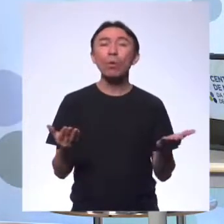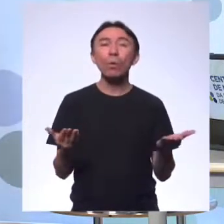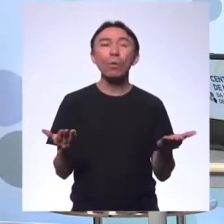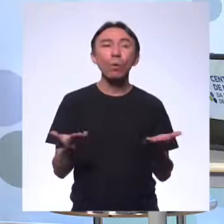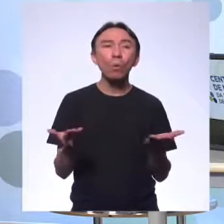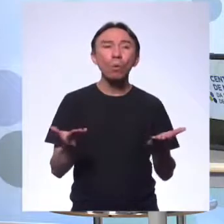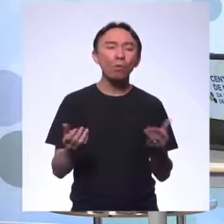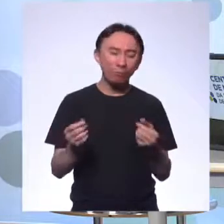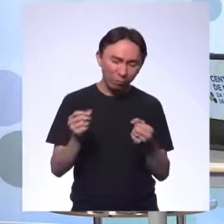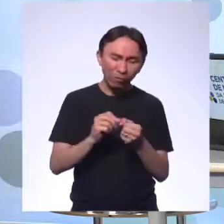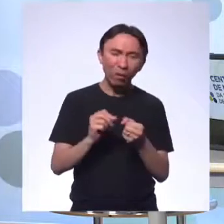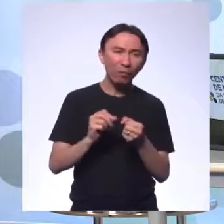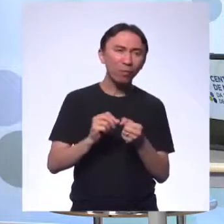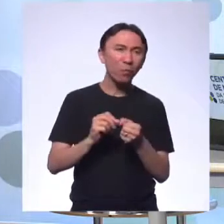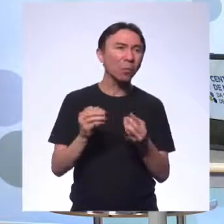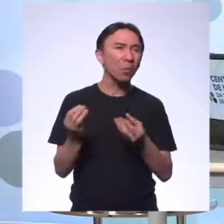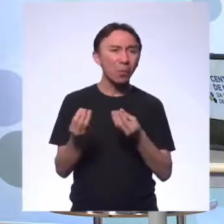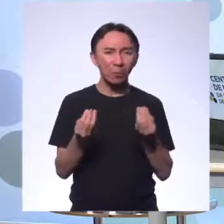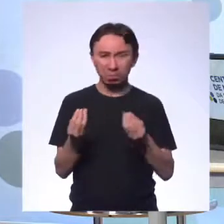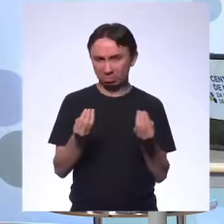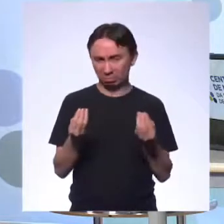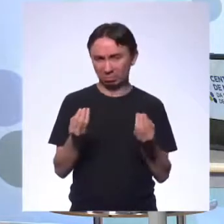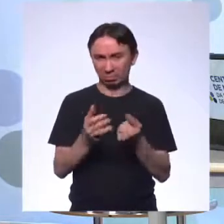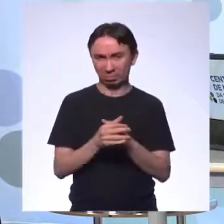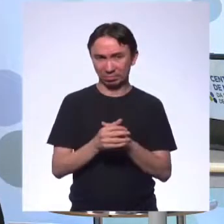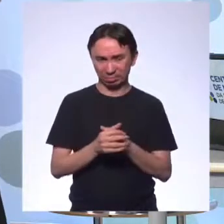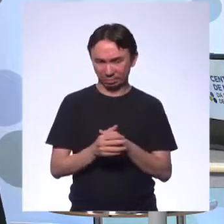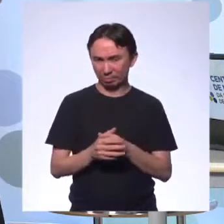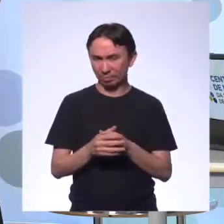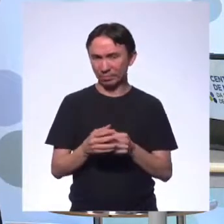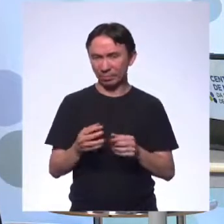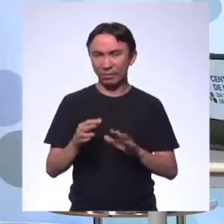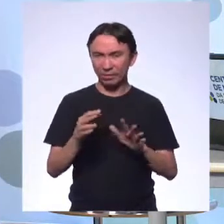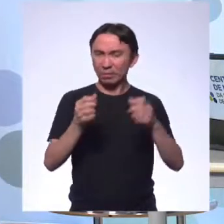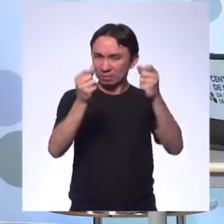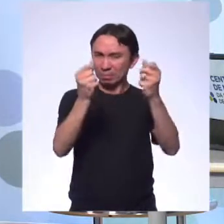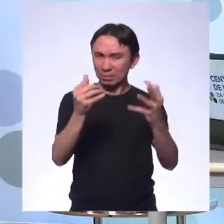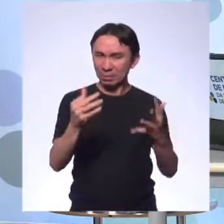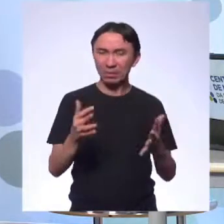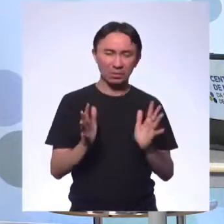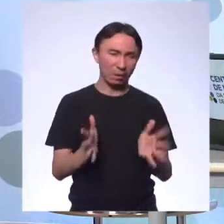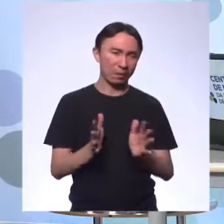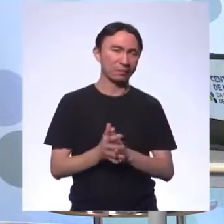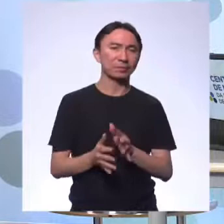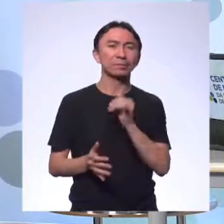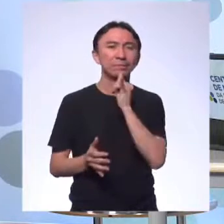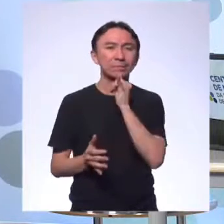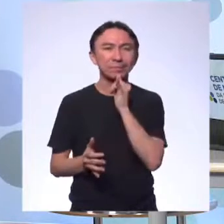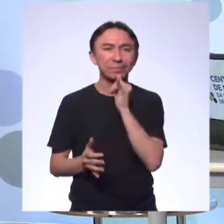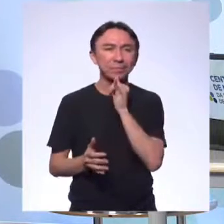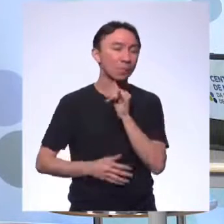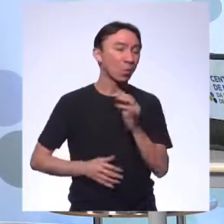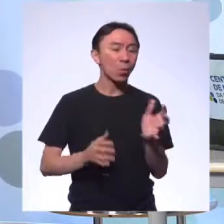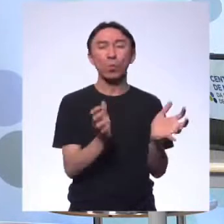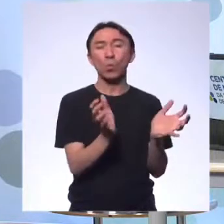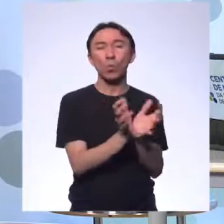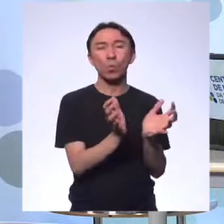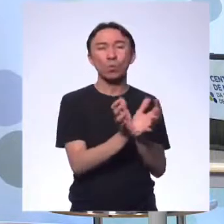de espécies? Então, como eu comentei, imagina um grupo muito diverso, né? A gente tem lá,